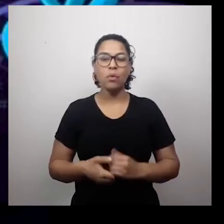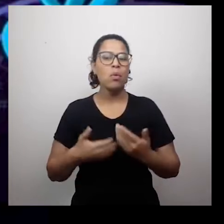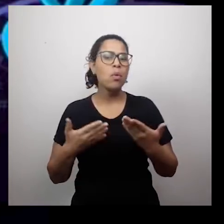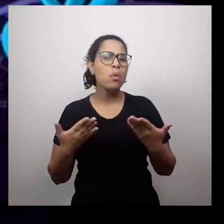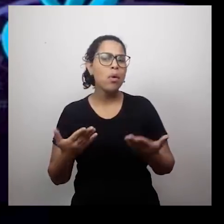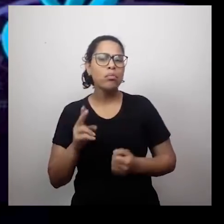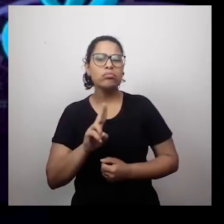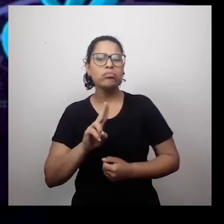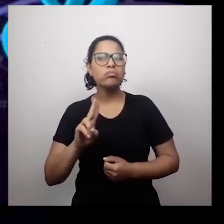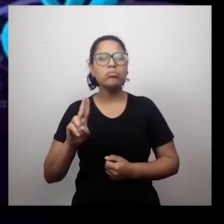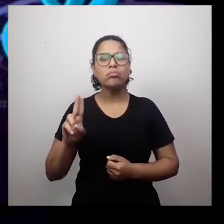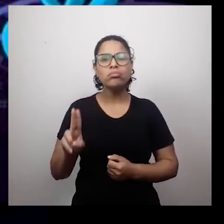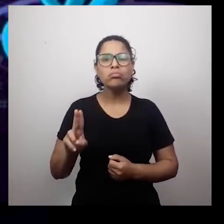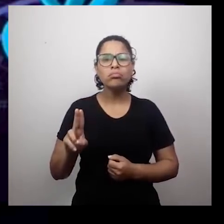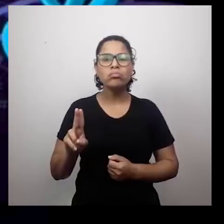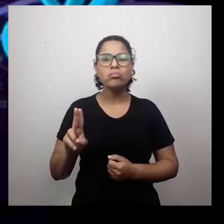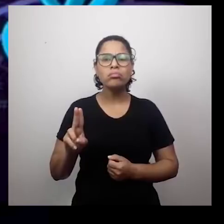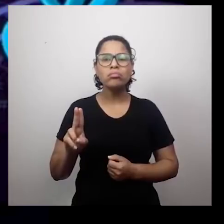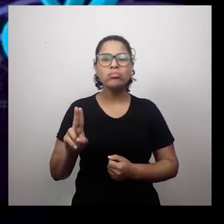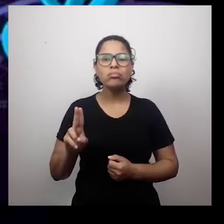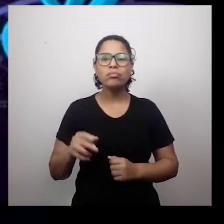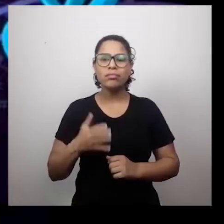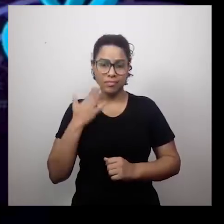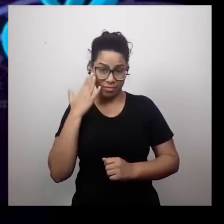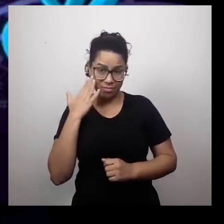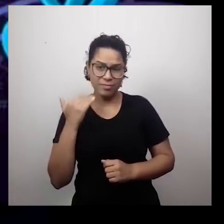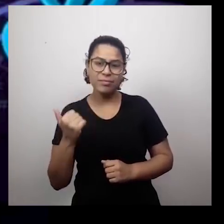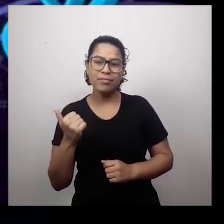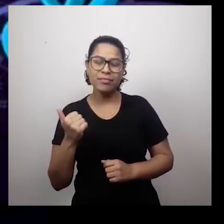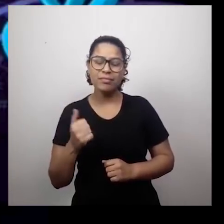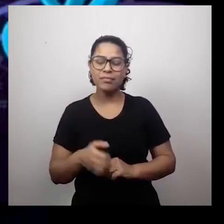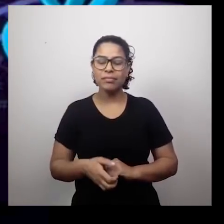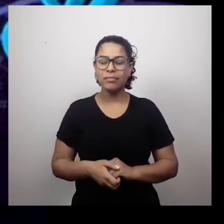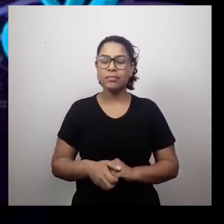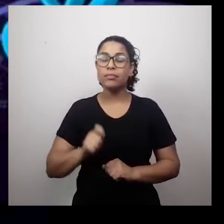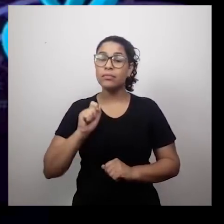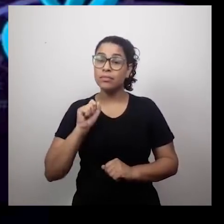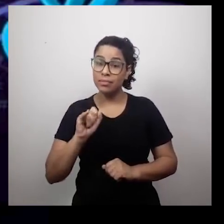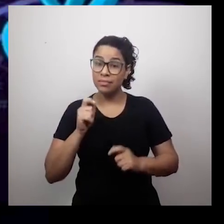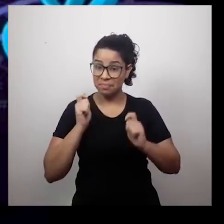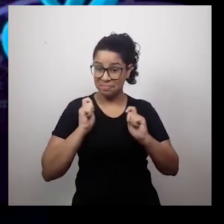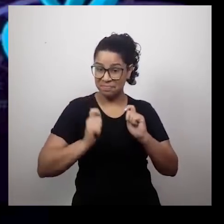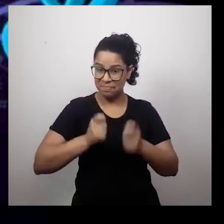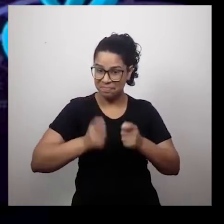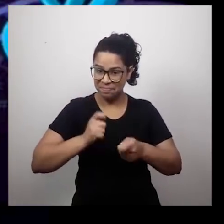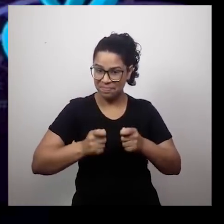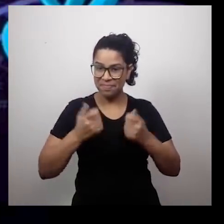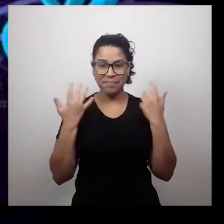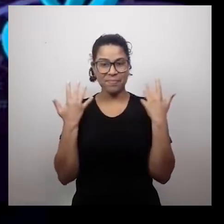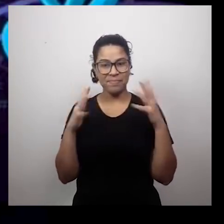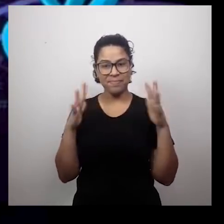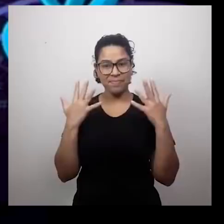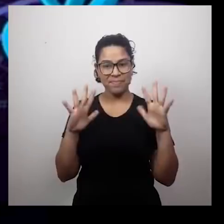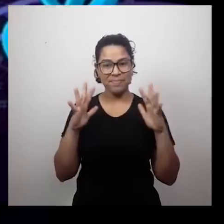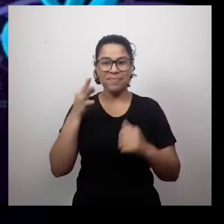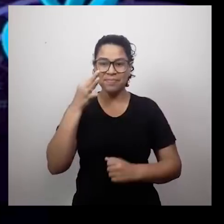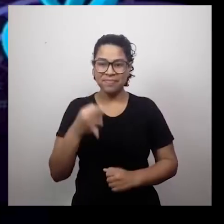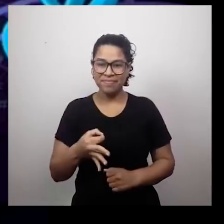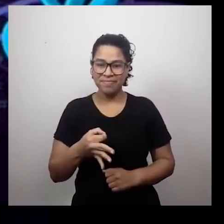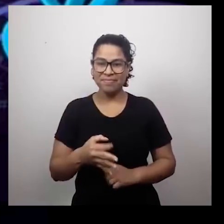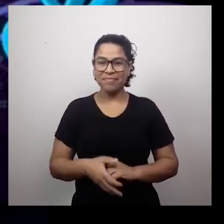Qual será o nome desse instrumento? Você sabe? Se você disse drum, parabéns,